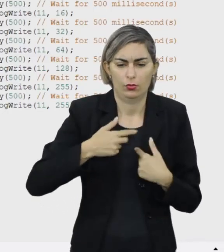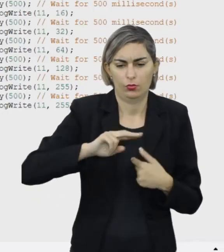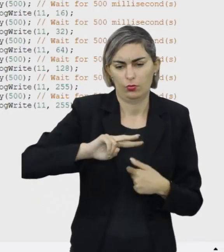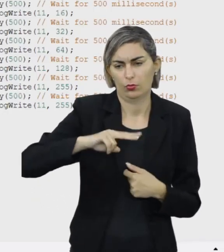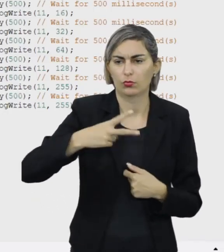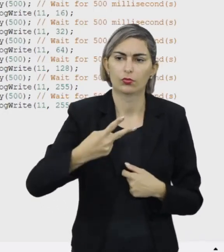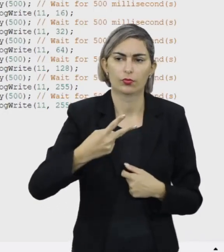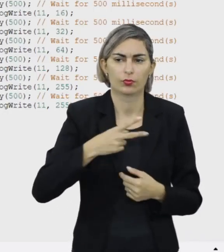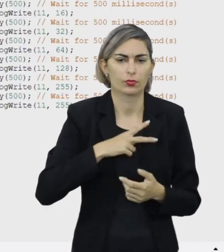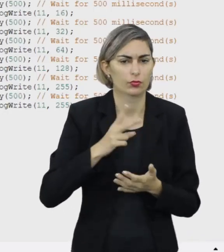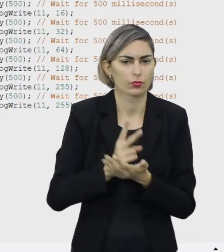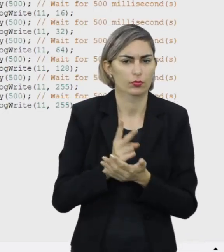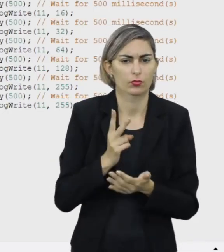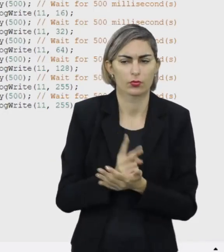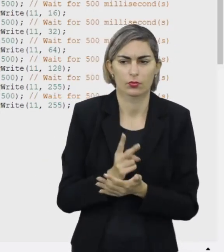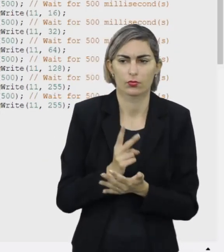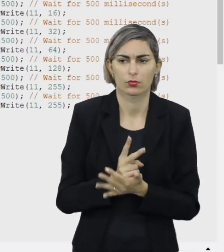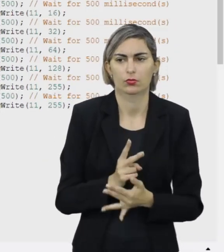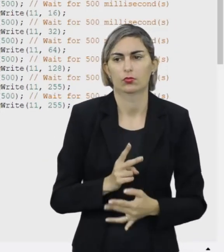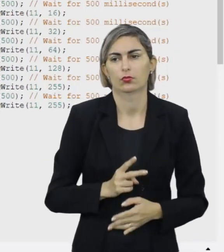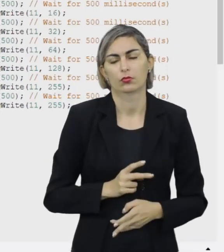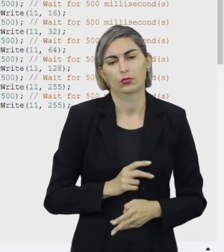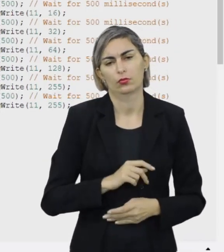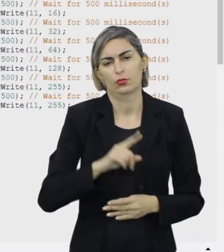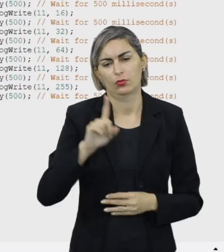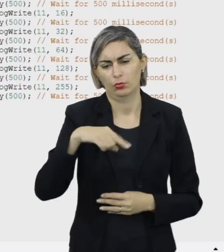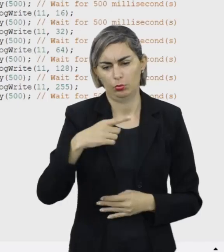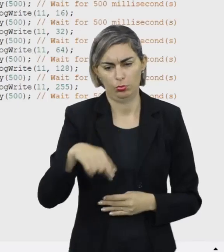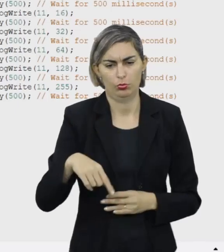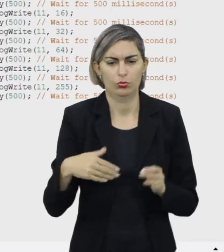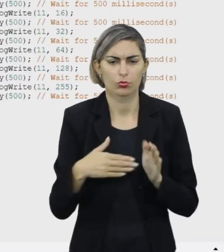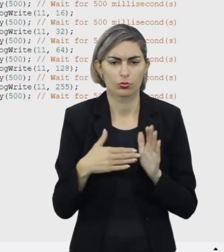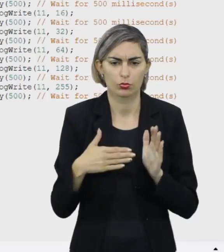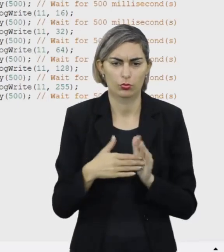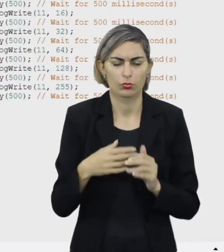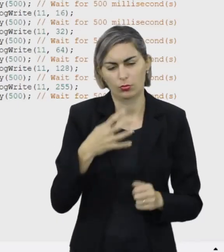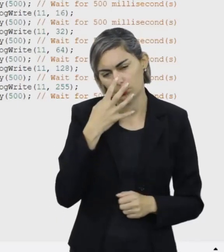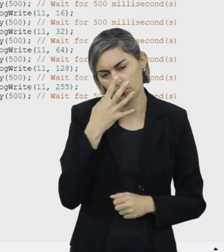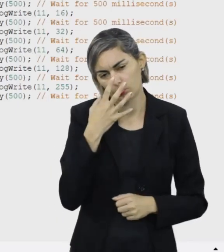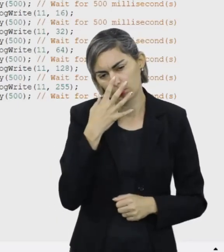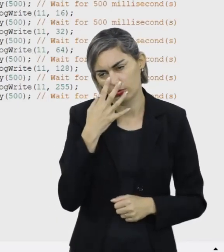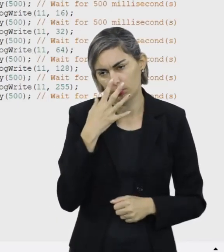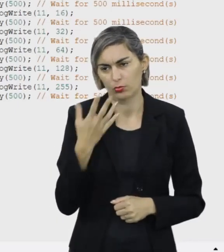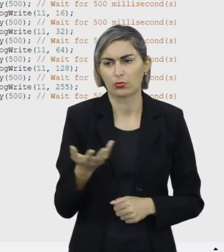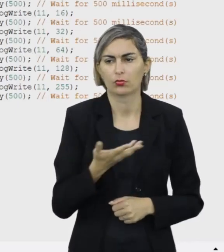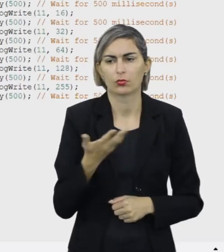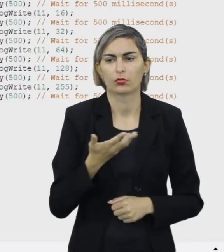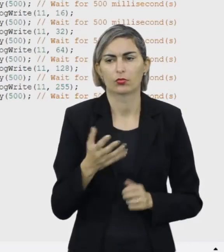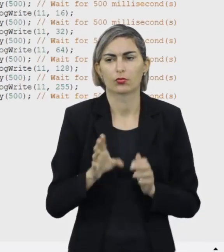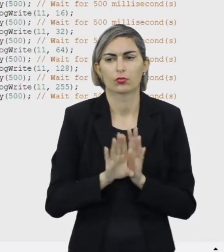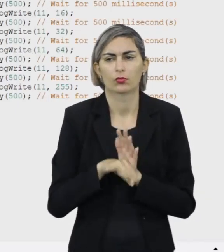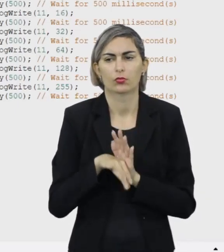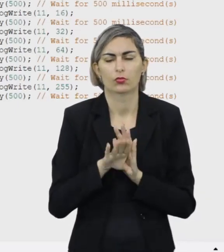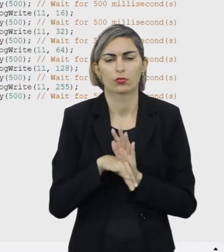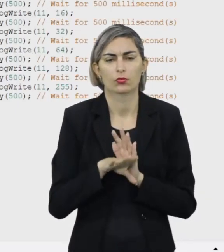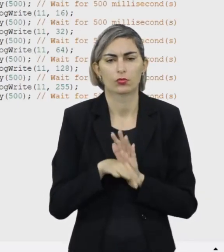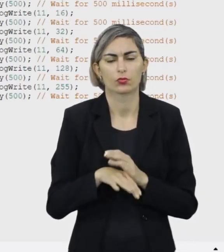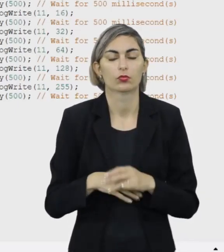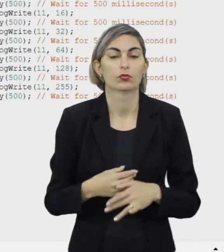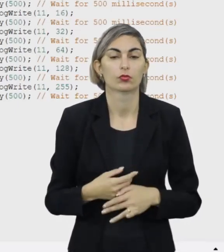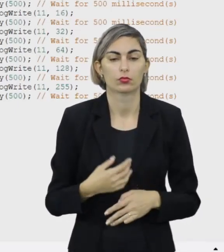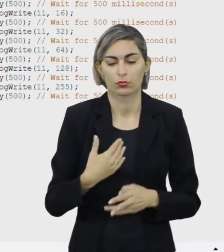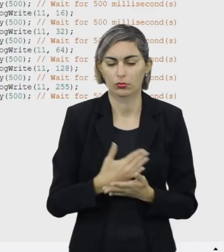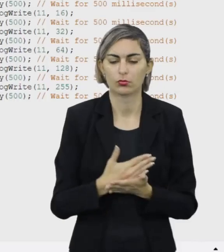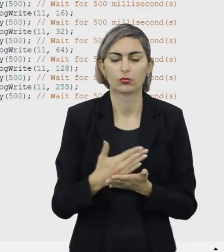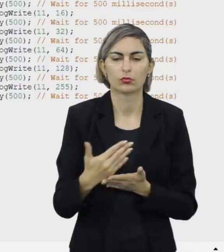esse bloco, ele sempre leva o que está abaixo dele, tá? Então vou excluir esse último. Vamos observar agora como é que está nosso código.